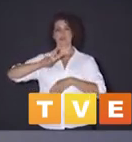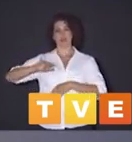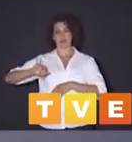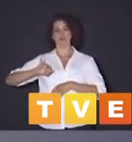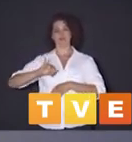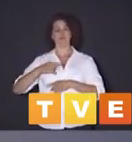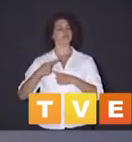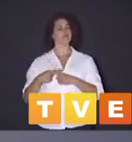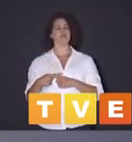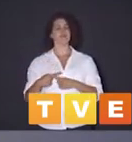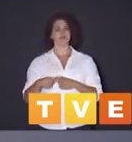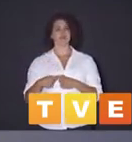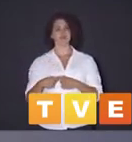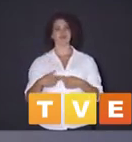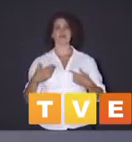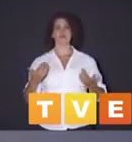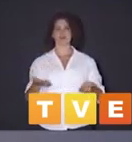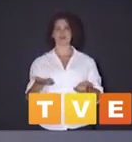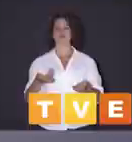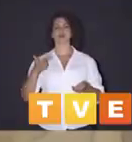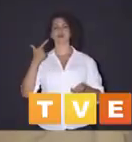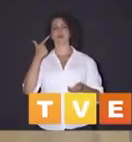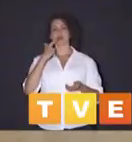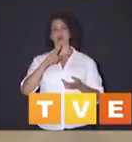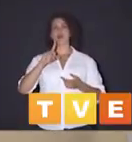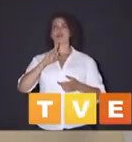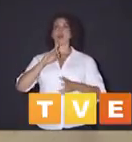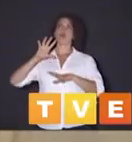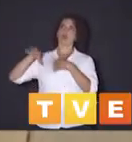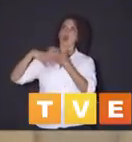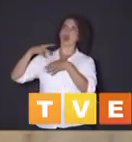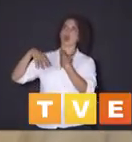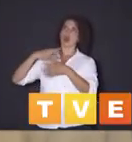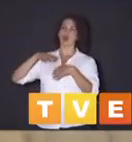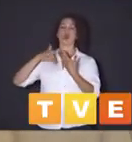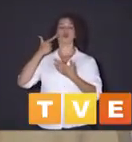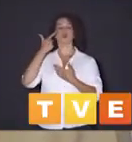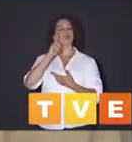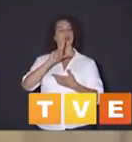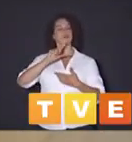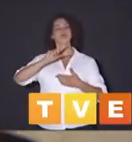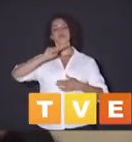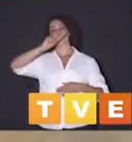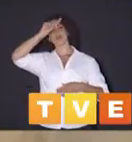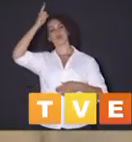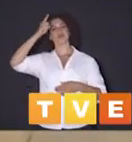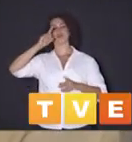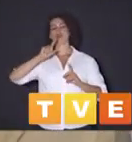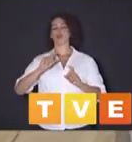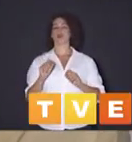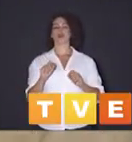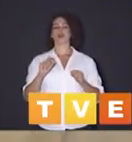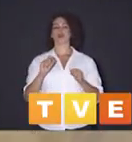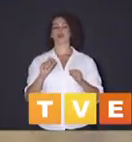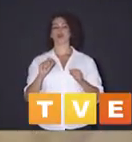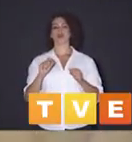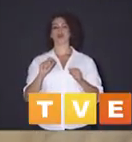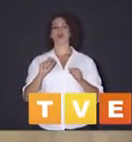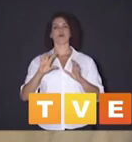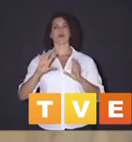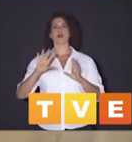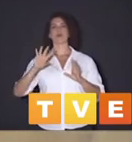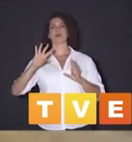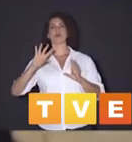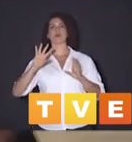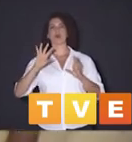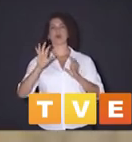se conseguiu depois de muita confusão arrumar uma forma de implementar uma solução digital pra